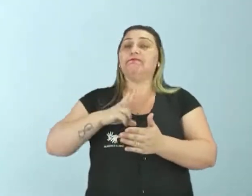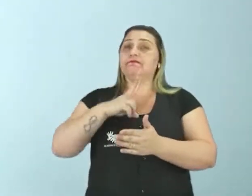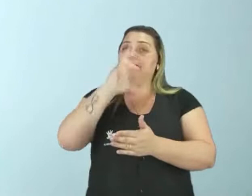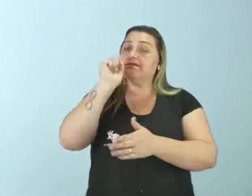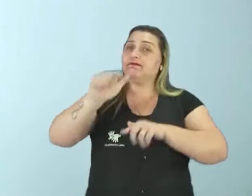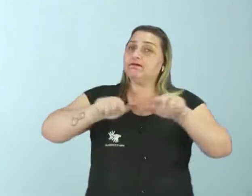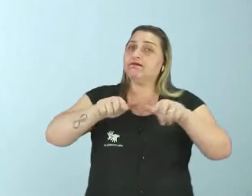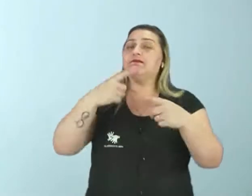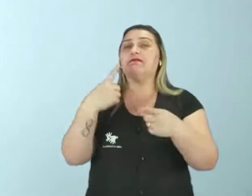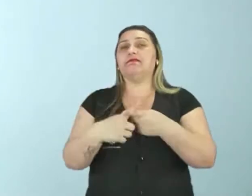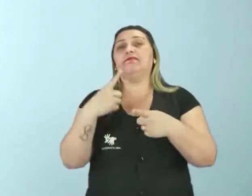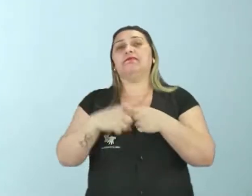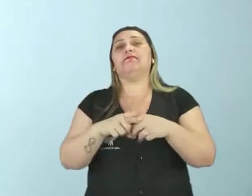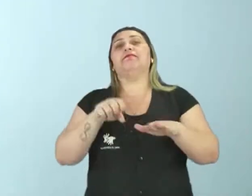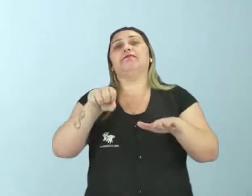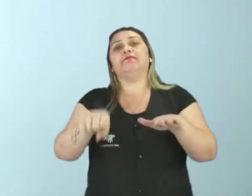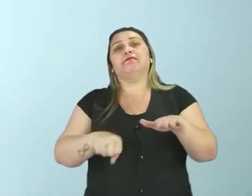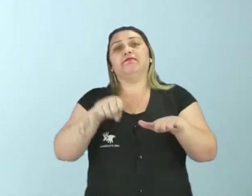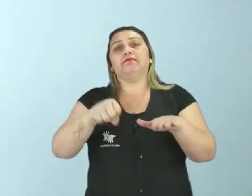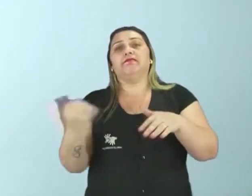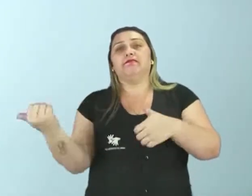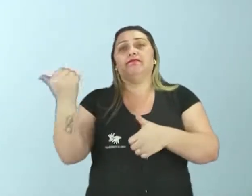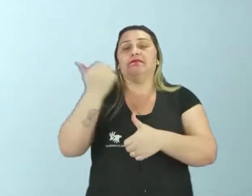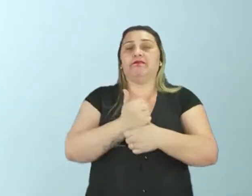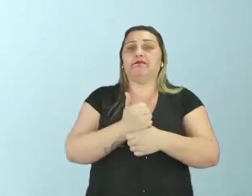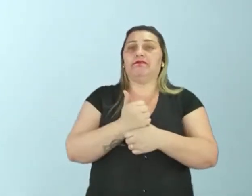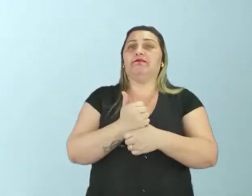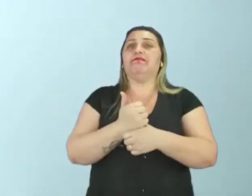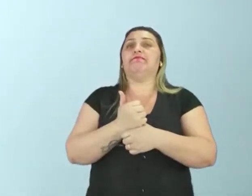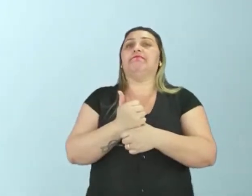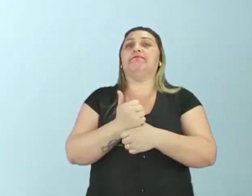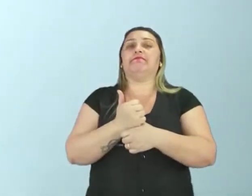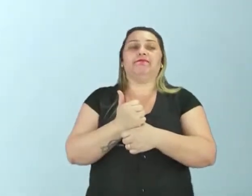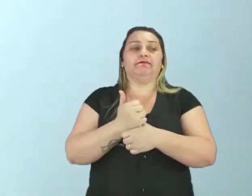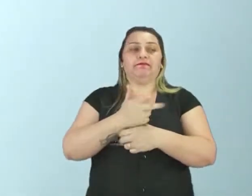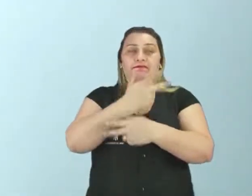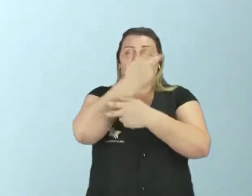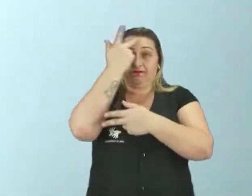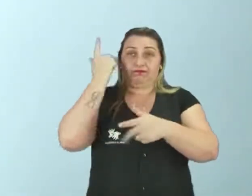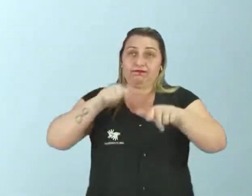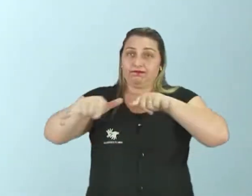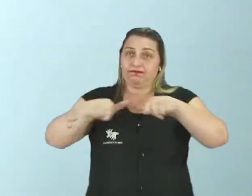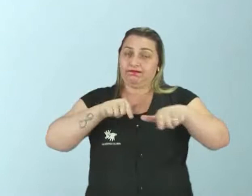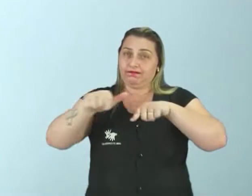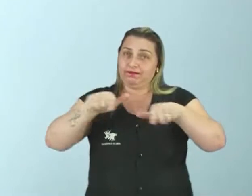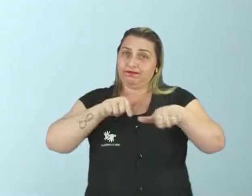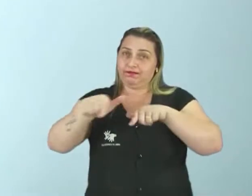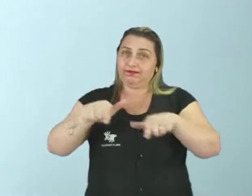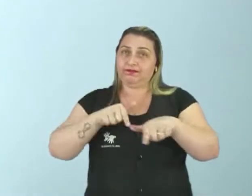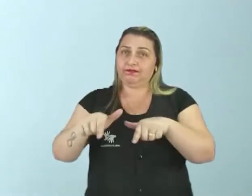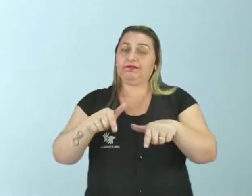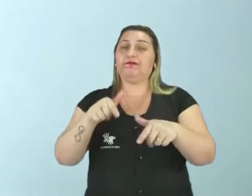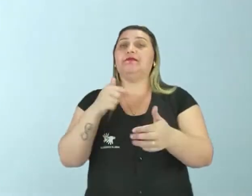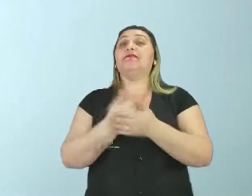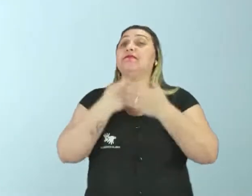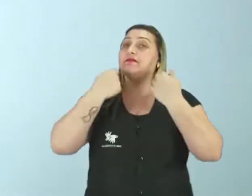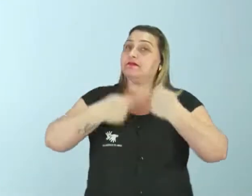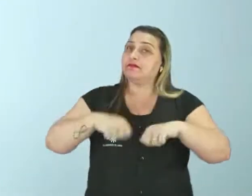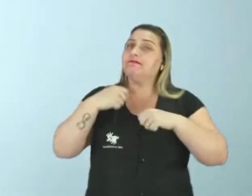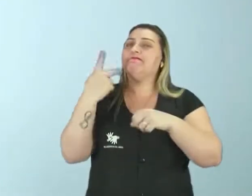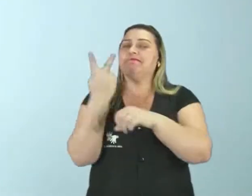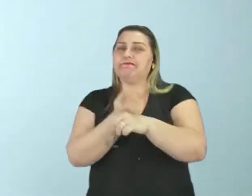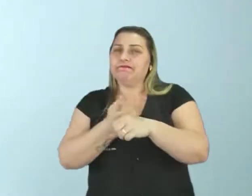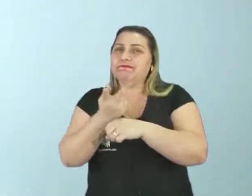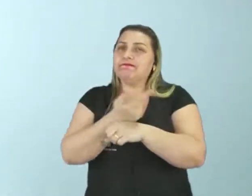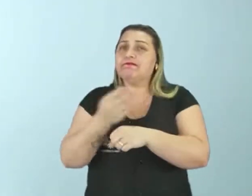Por quê? Porque as máquinas foram substituindo a mão de obra. E as pessoas que trabalhavam nesse setor, elas precisaram